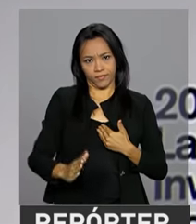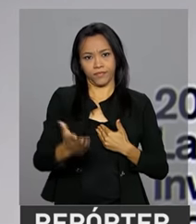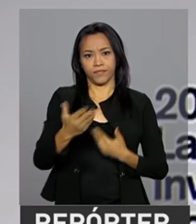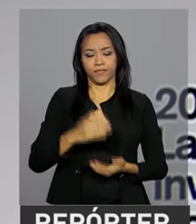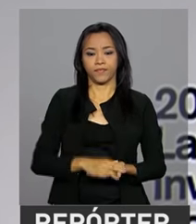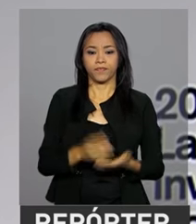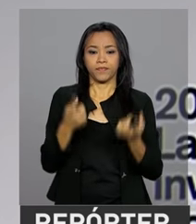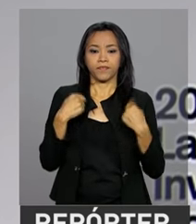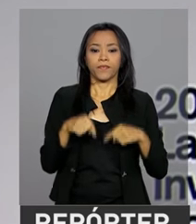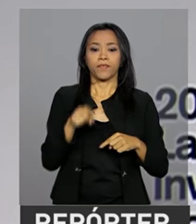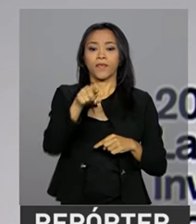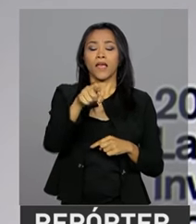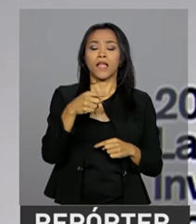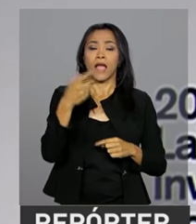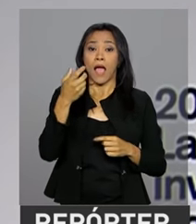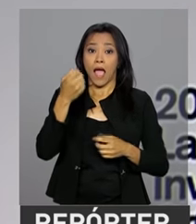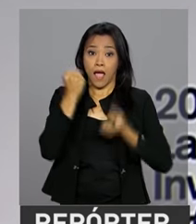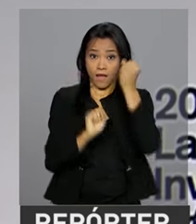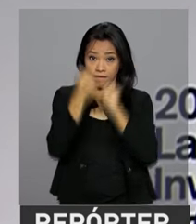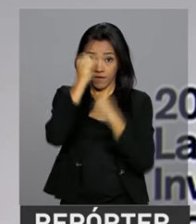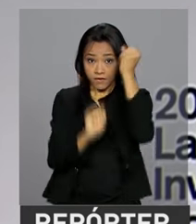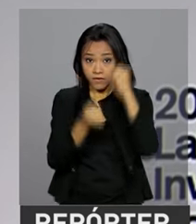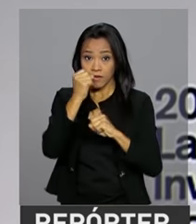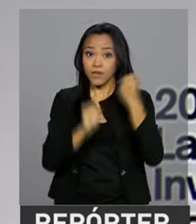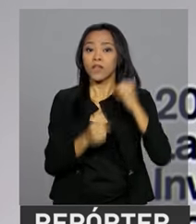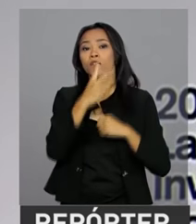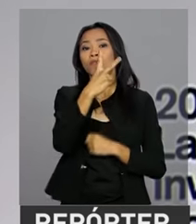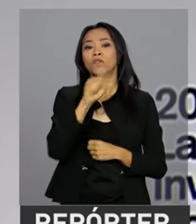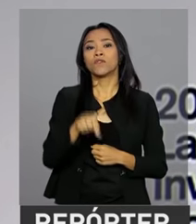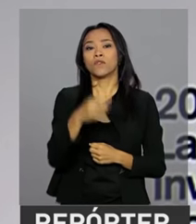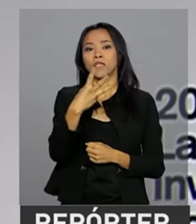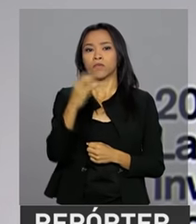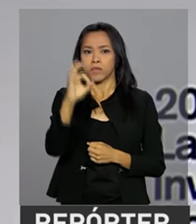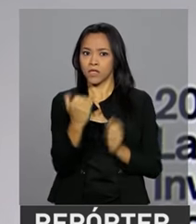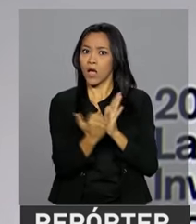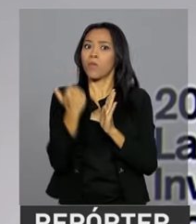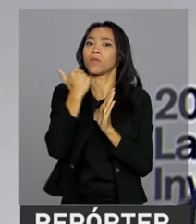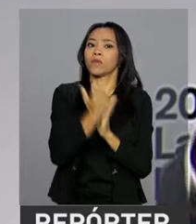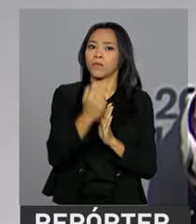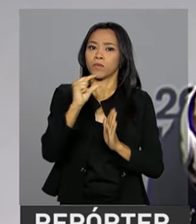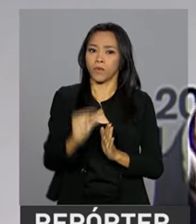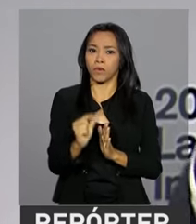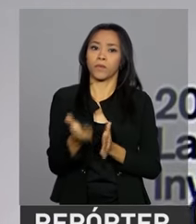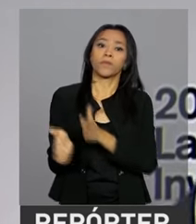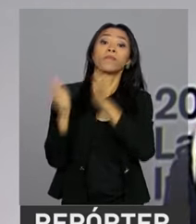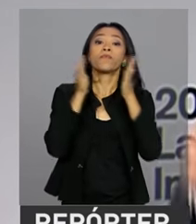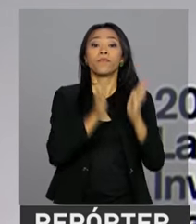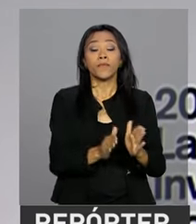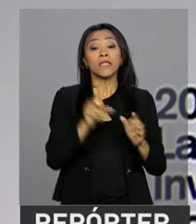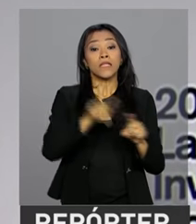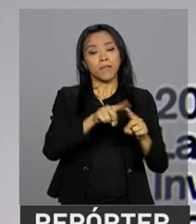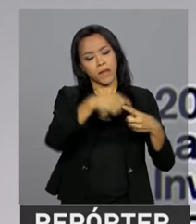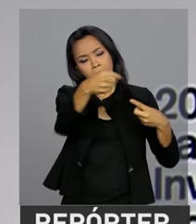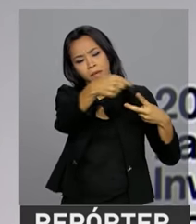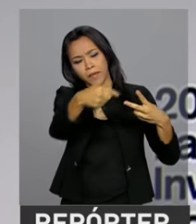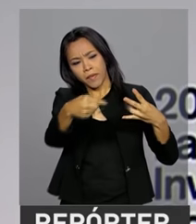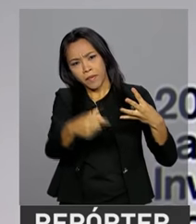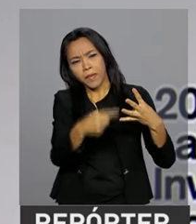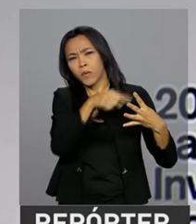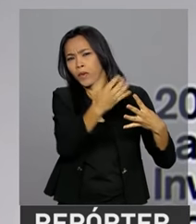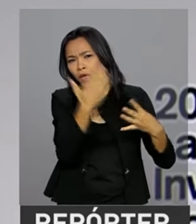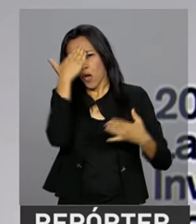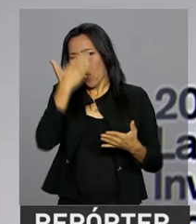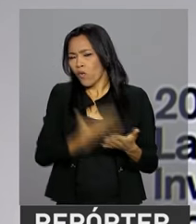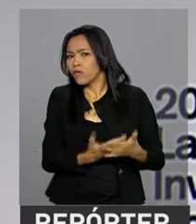da produção industrial hoje cresceu 2,3%. Isso é muito importante. Os indicadores de confiança já em janeiro